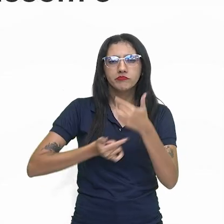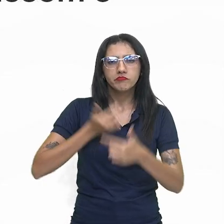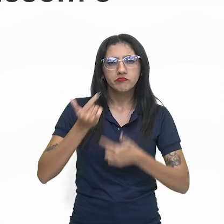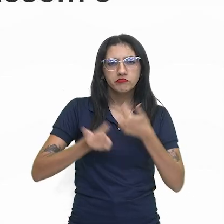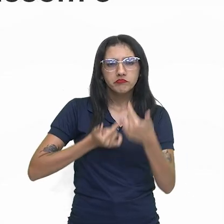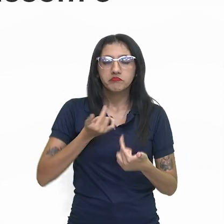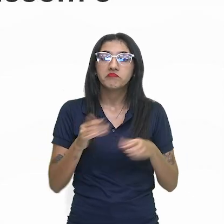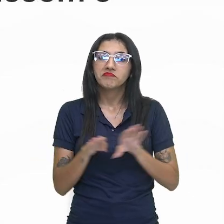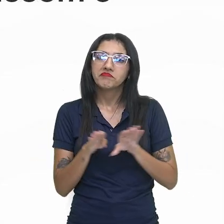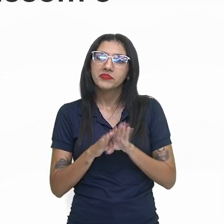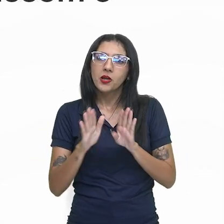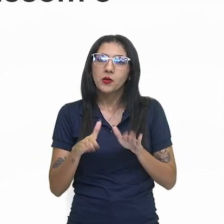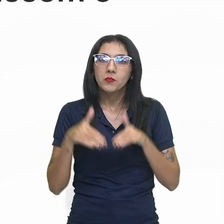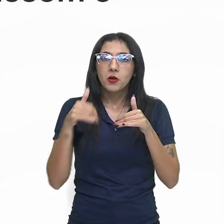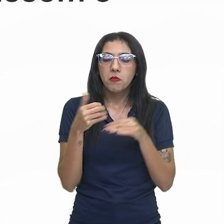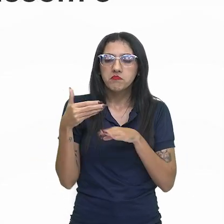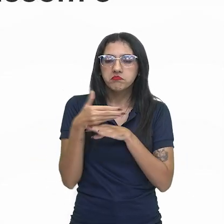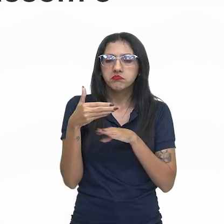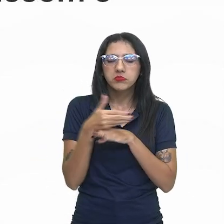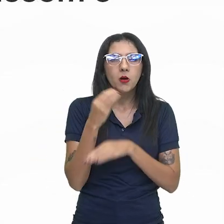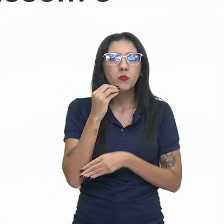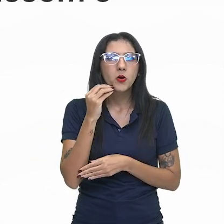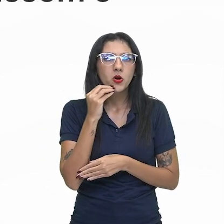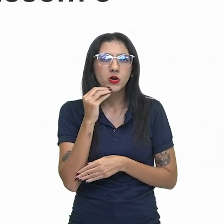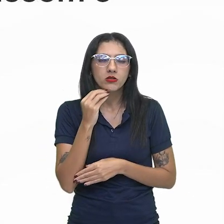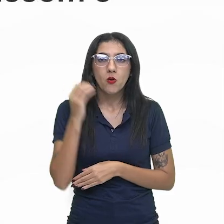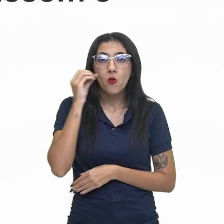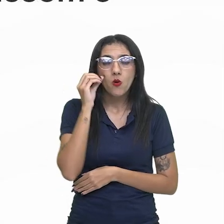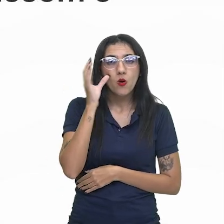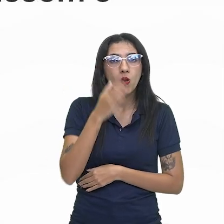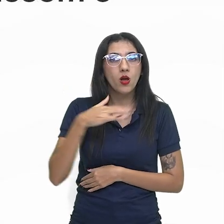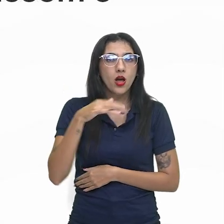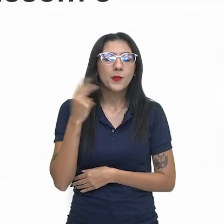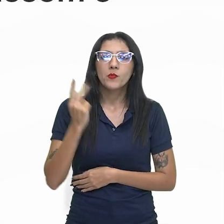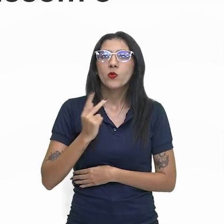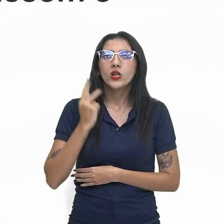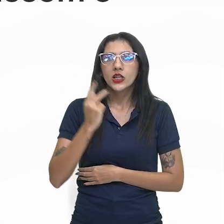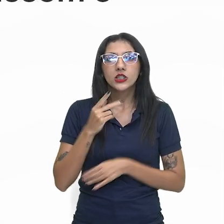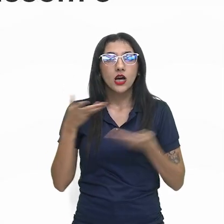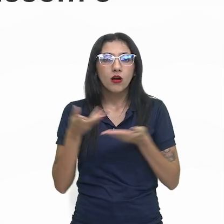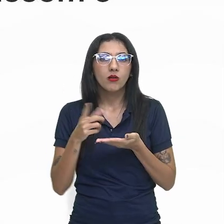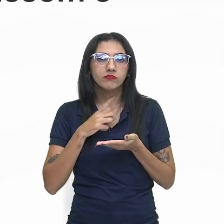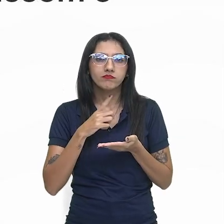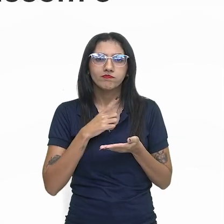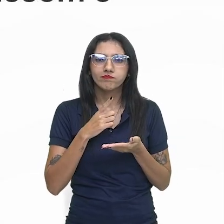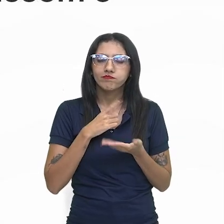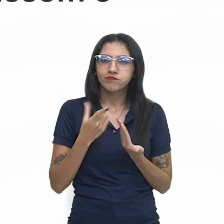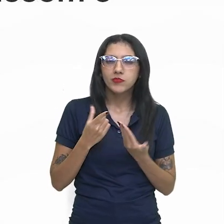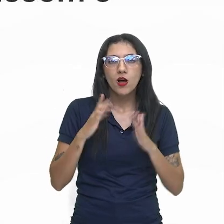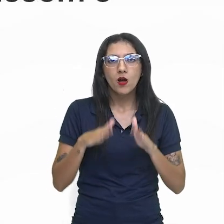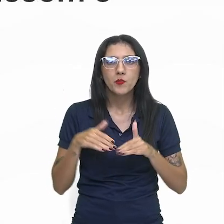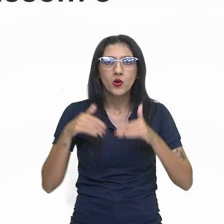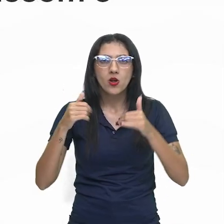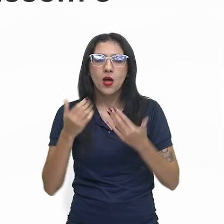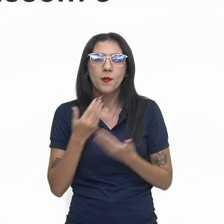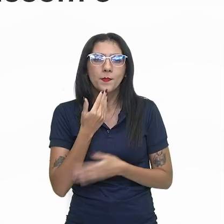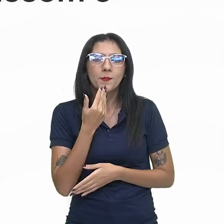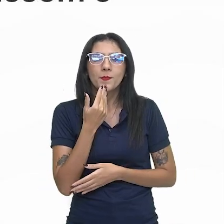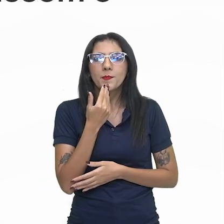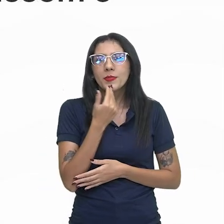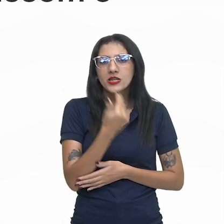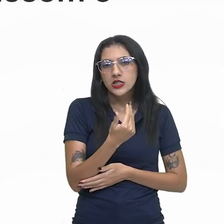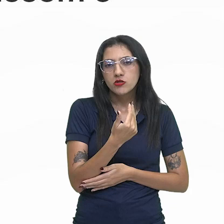mais participação política, fizeram crescer o clamor por soluções que